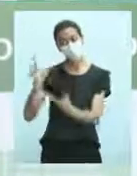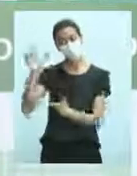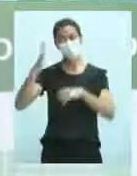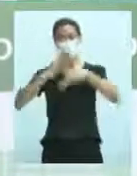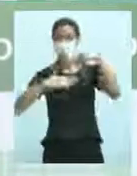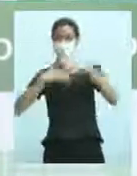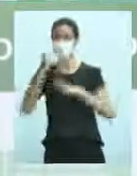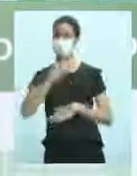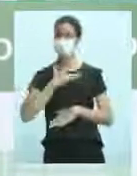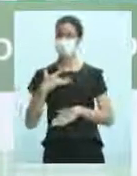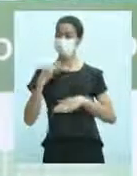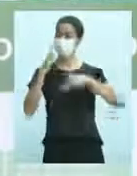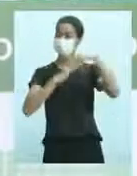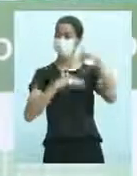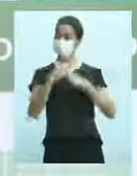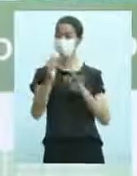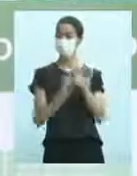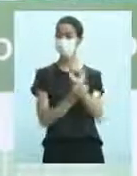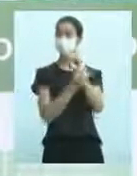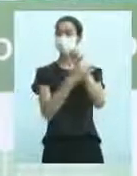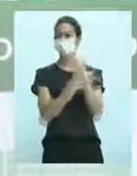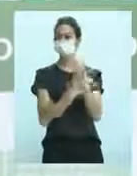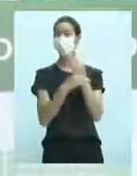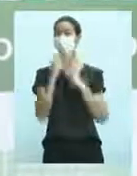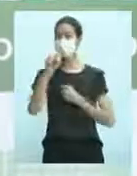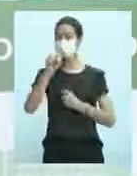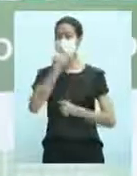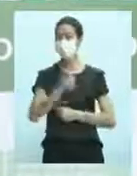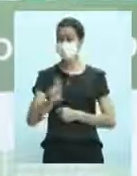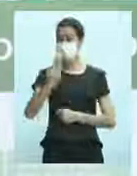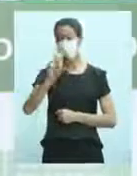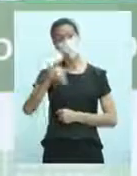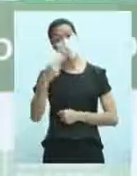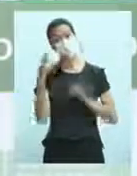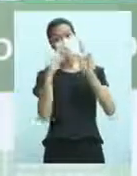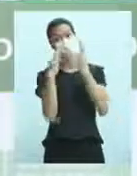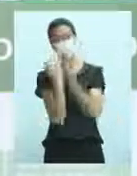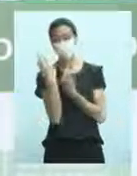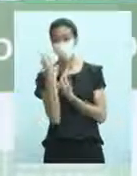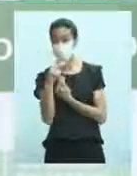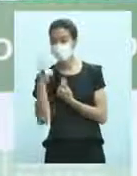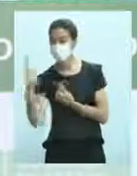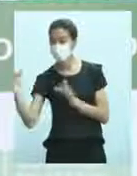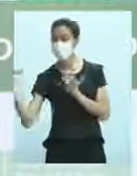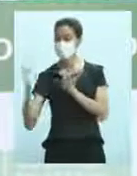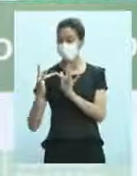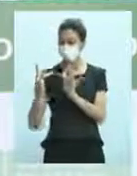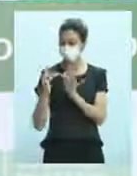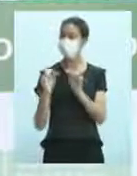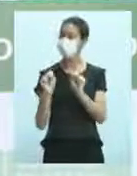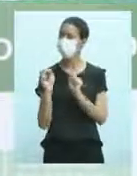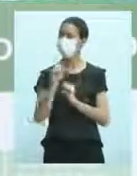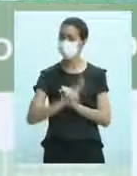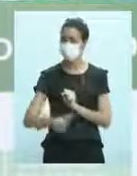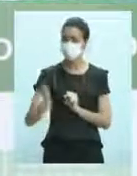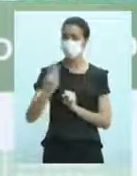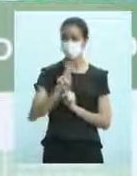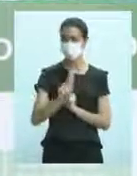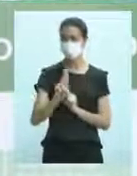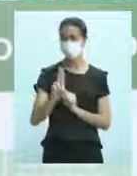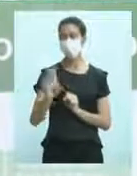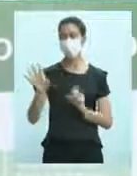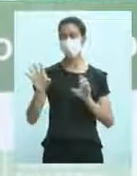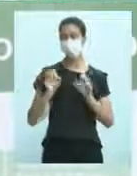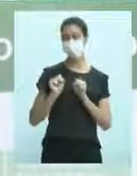e da área de segurança pública e pessoas que convivem no mesmo ambiente e que um